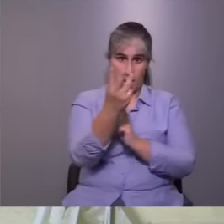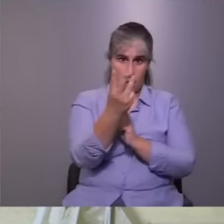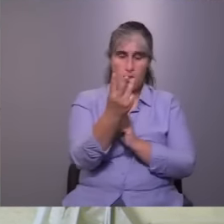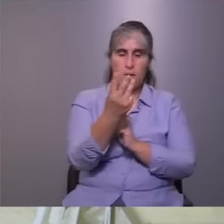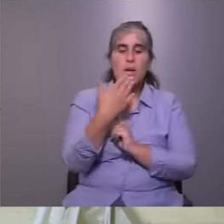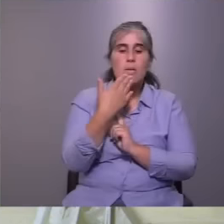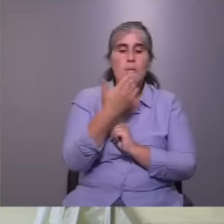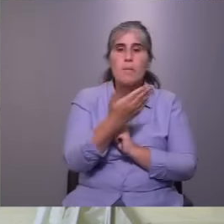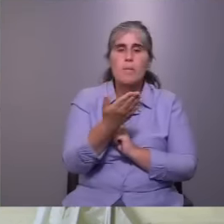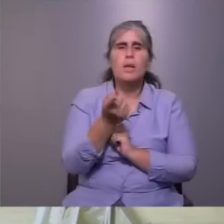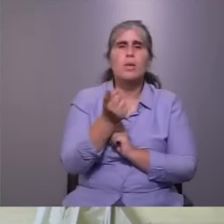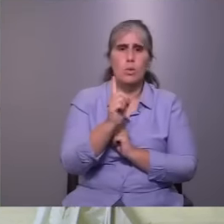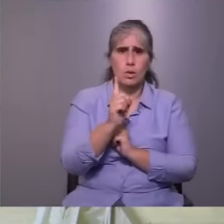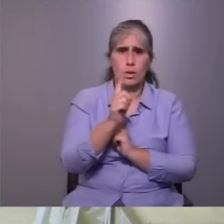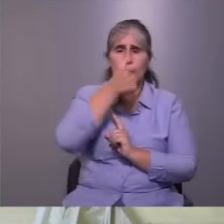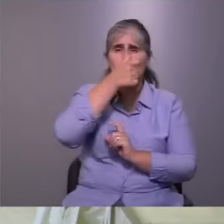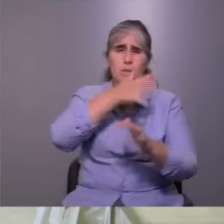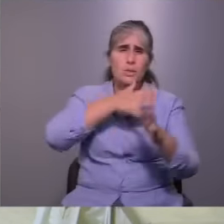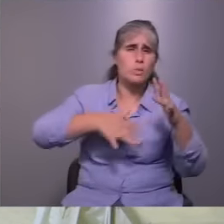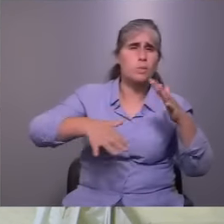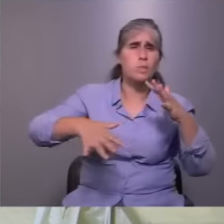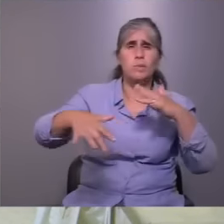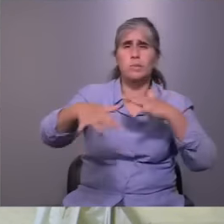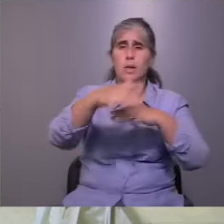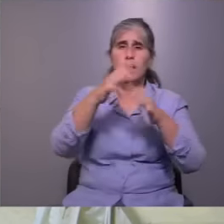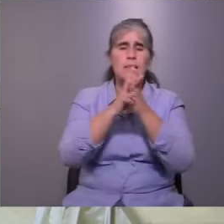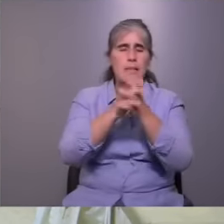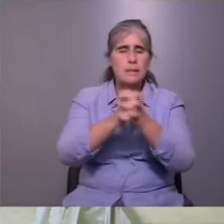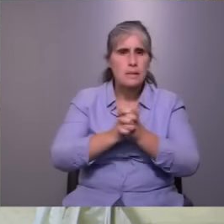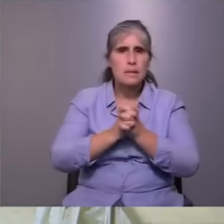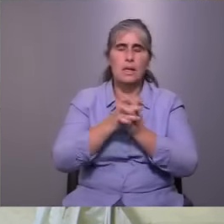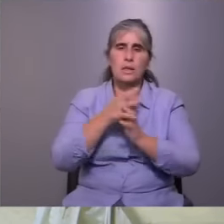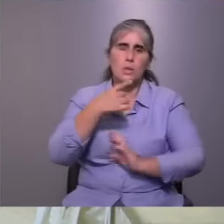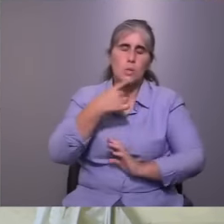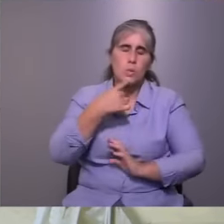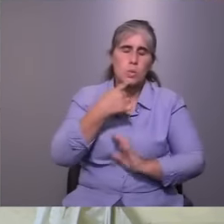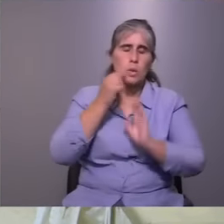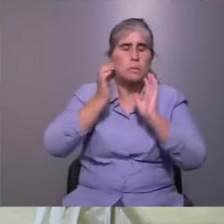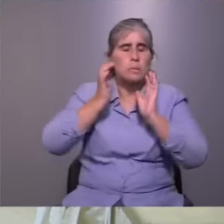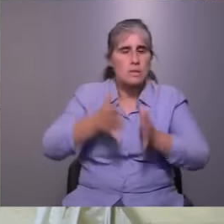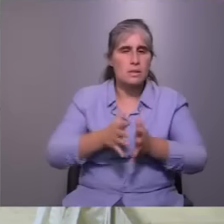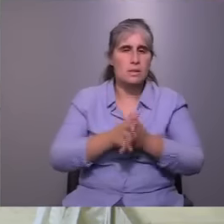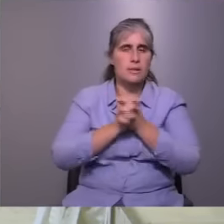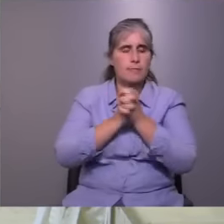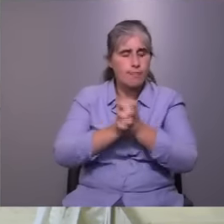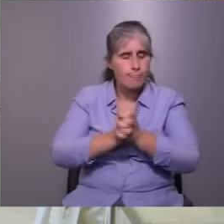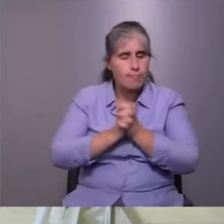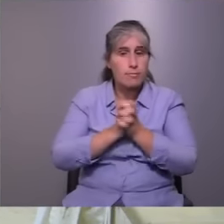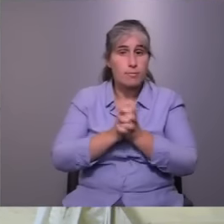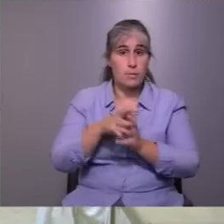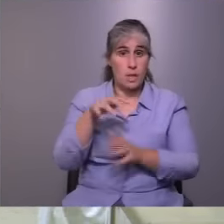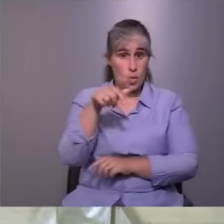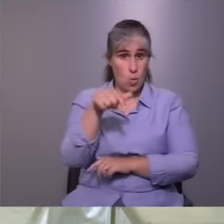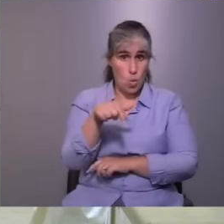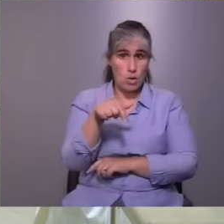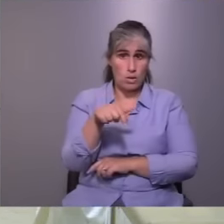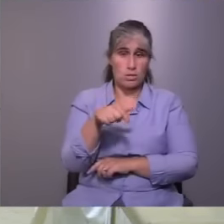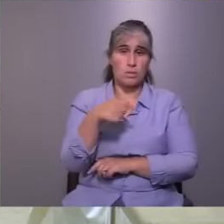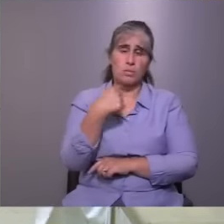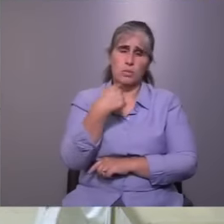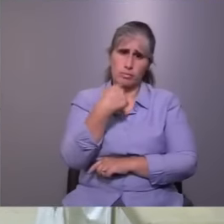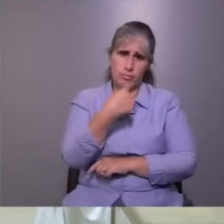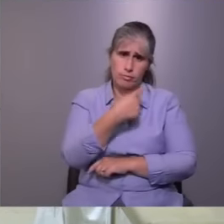Maria, diante daquelas três crianças, pede à humanidade que rezem